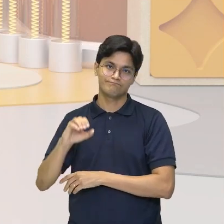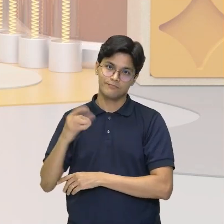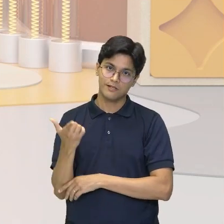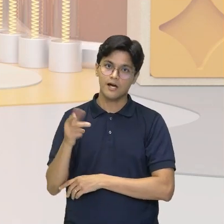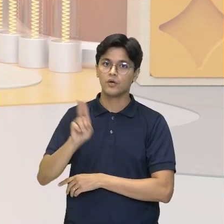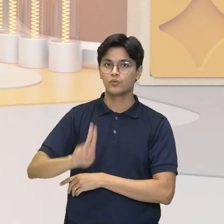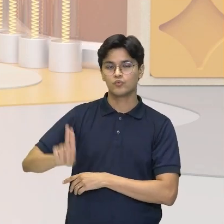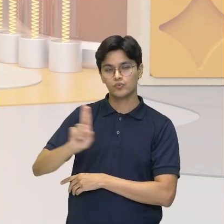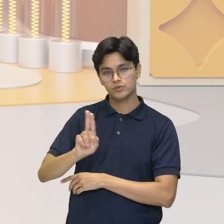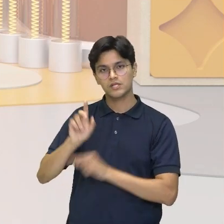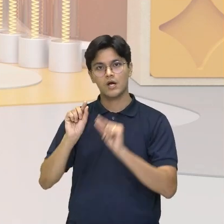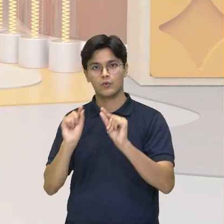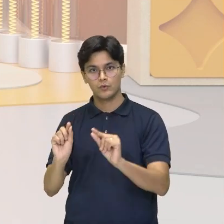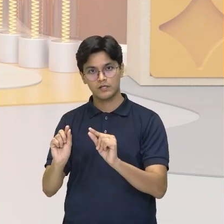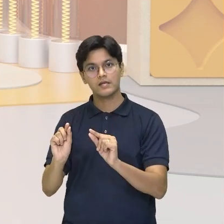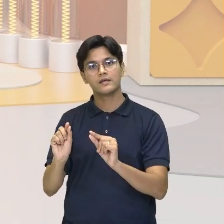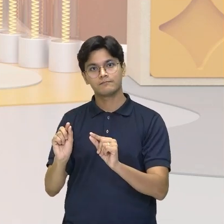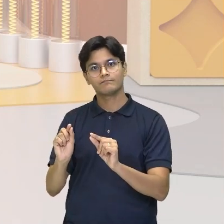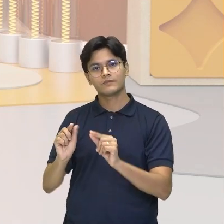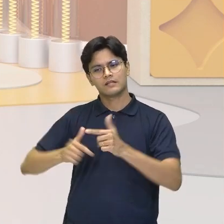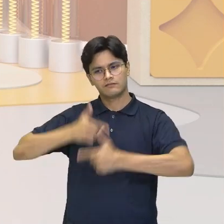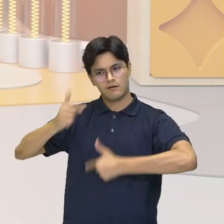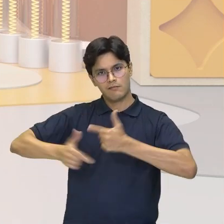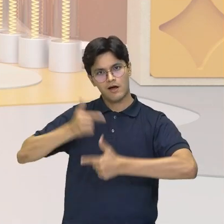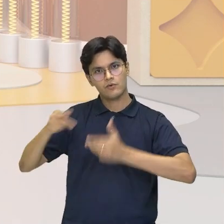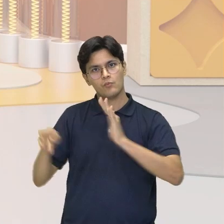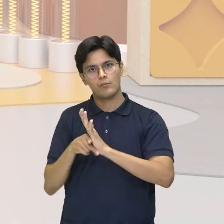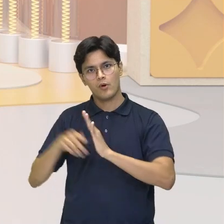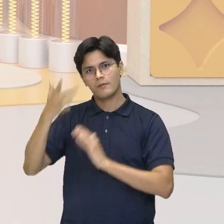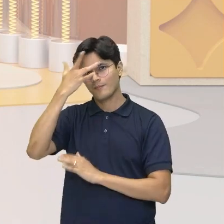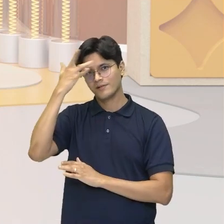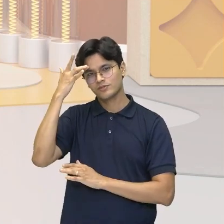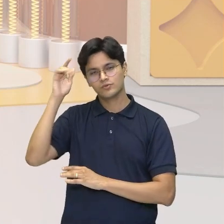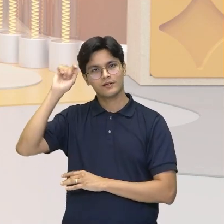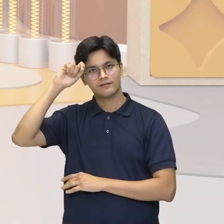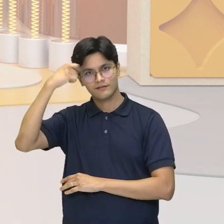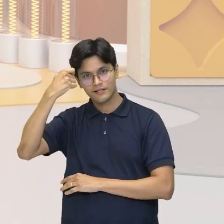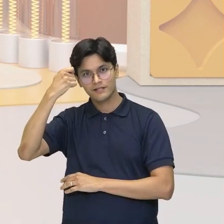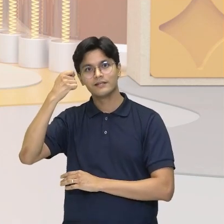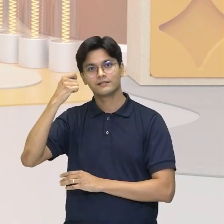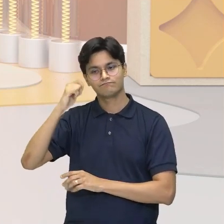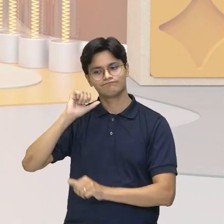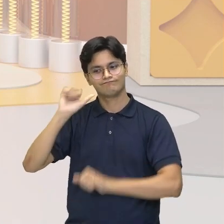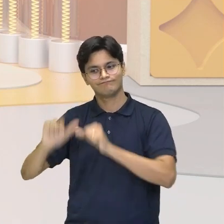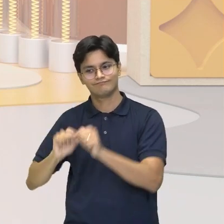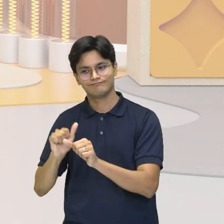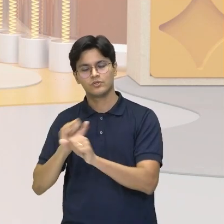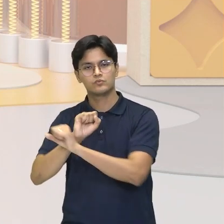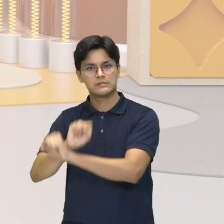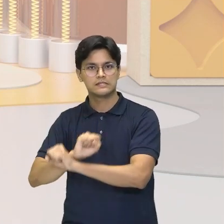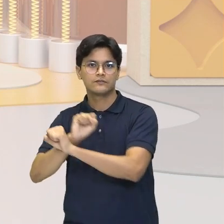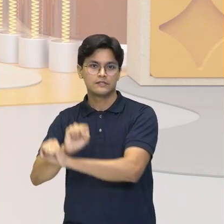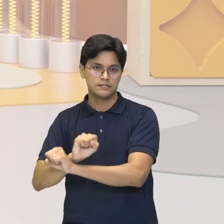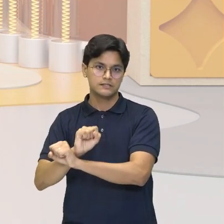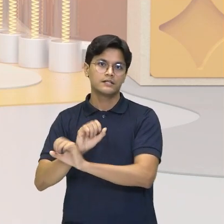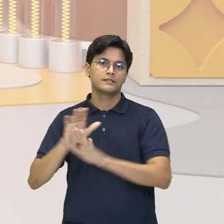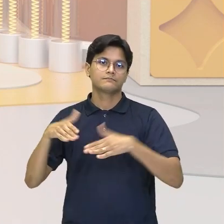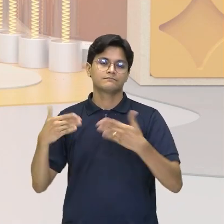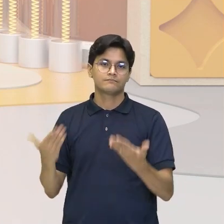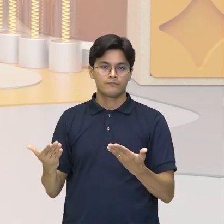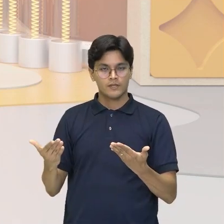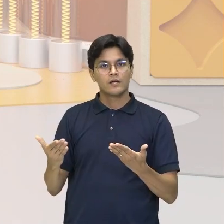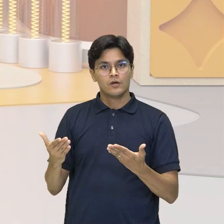tornar escravizados. Então, vamos observar, as caravanas dos berberes vão favorecer as relações